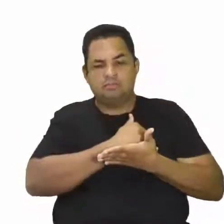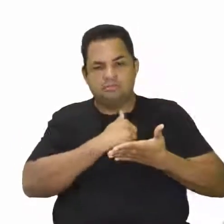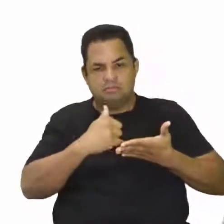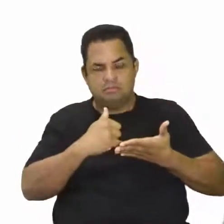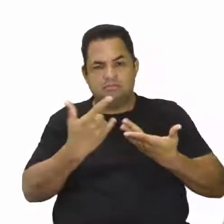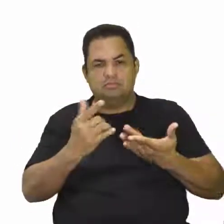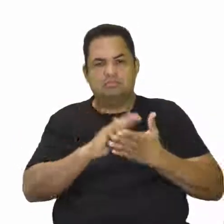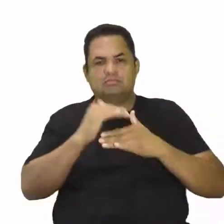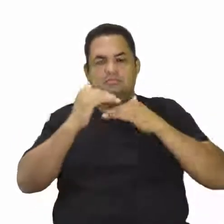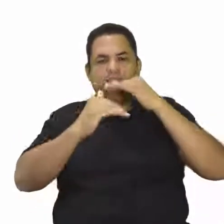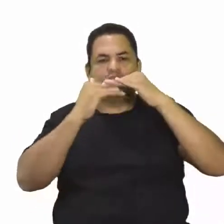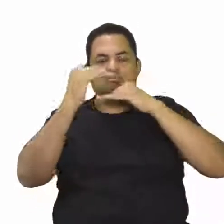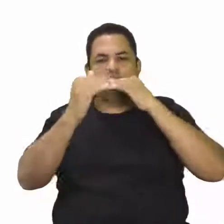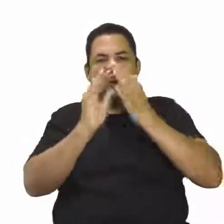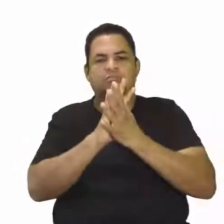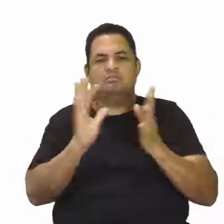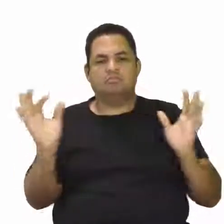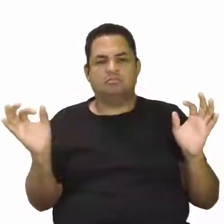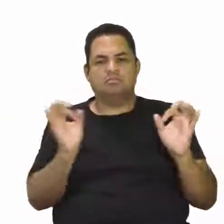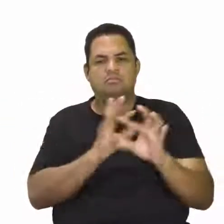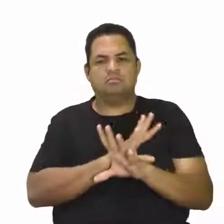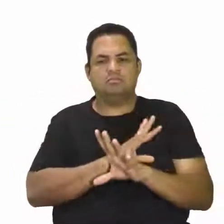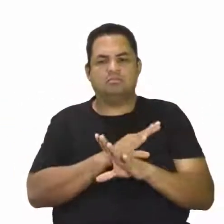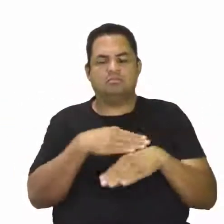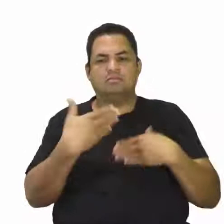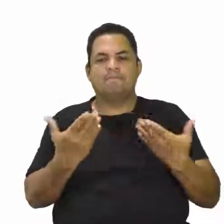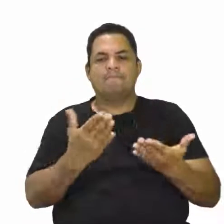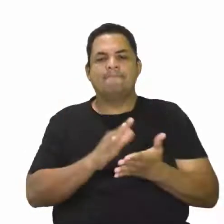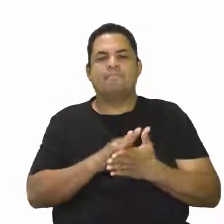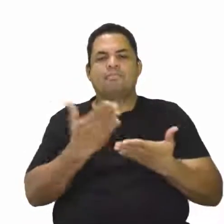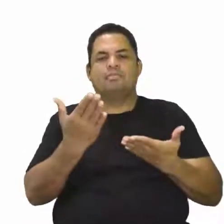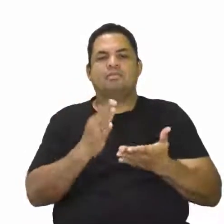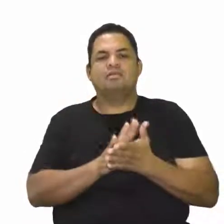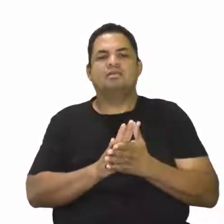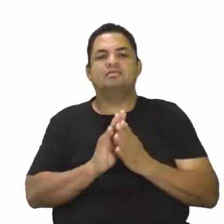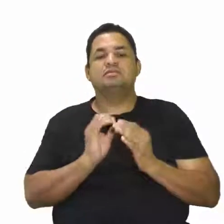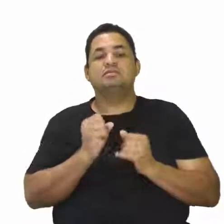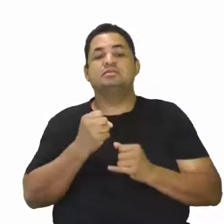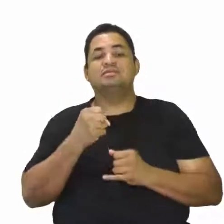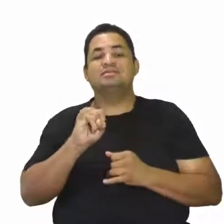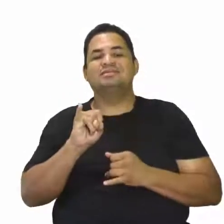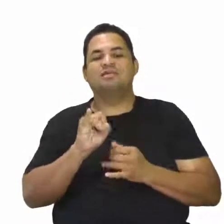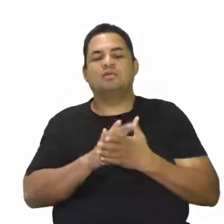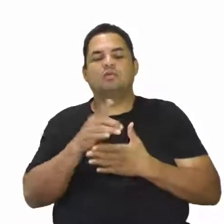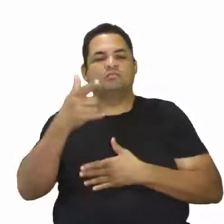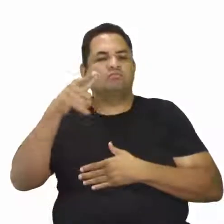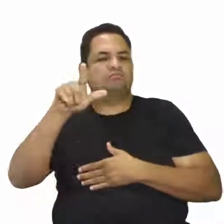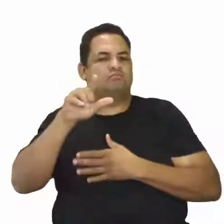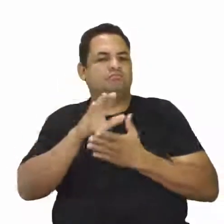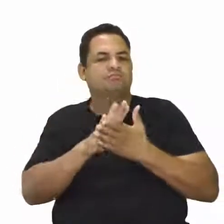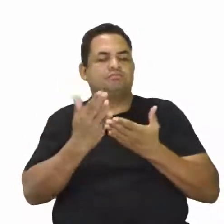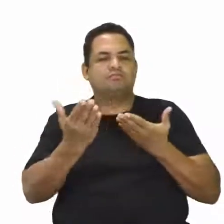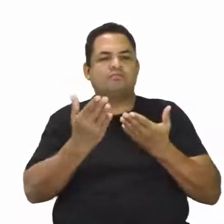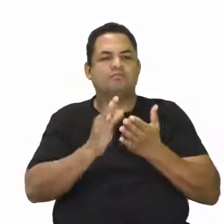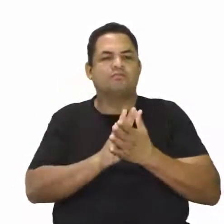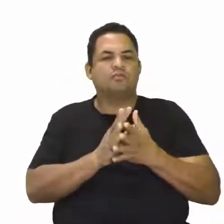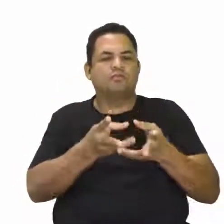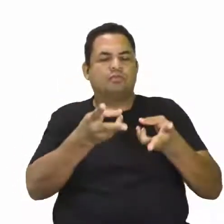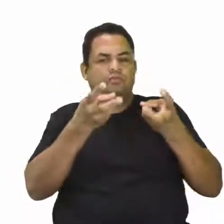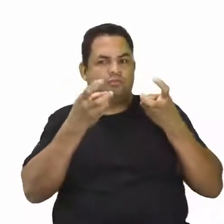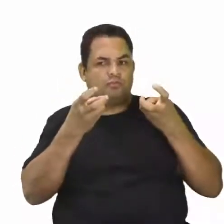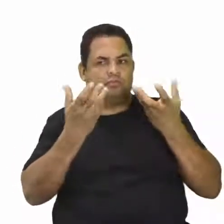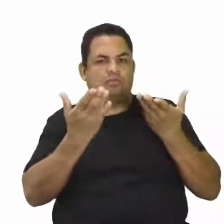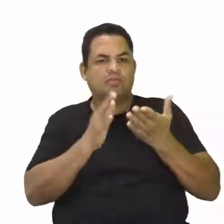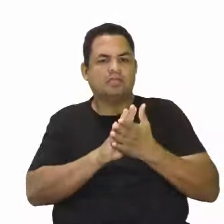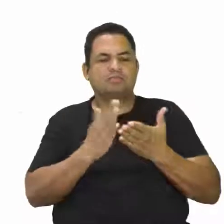Introdução, desenvolvimento e conclusão. Então, se eu consigo inferir e